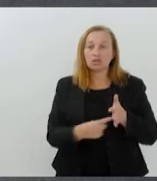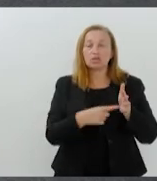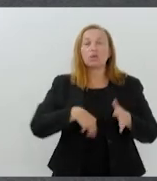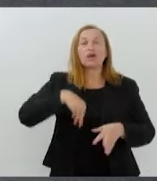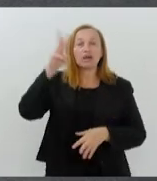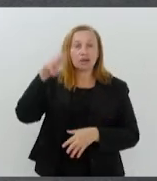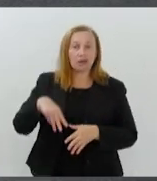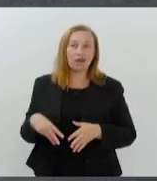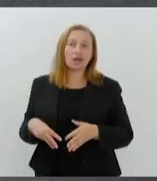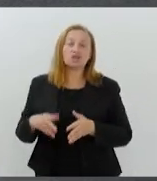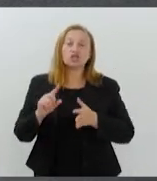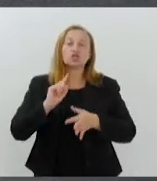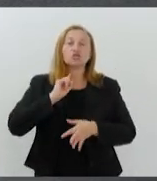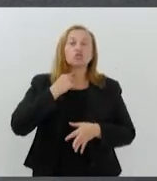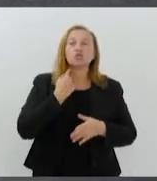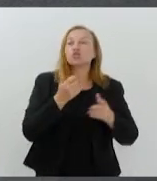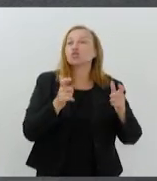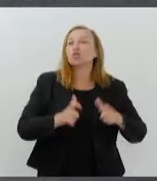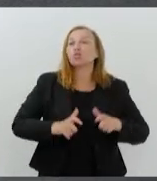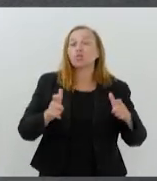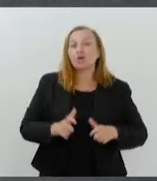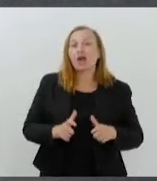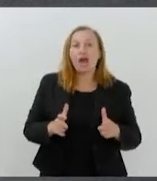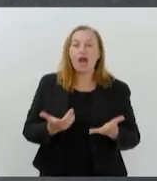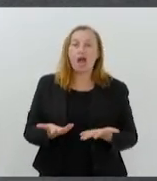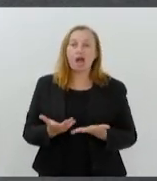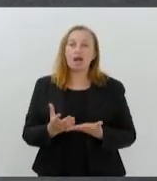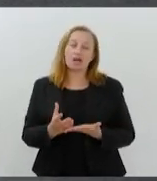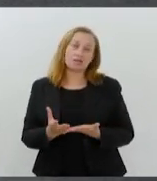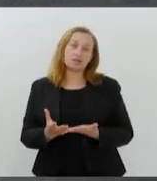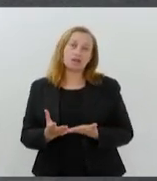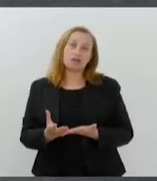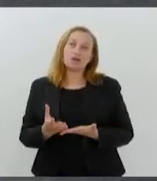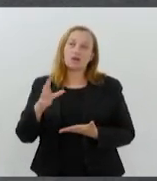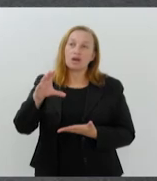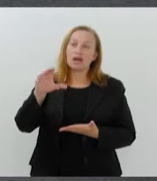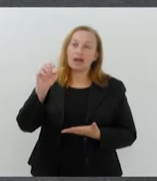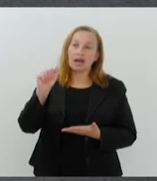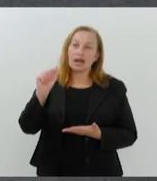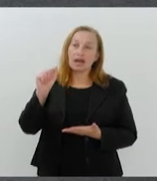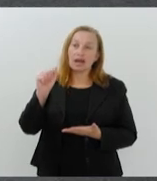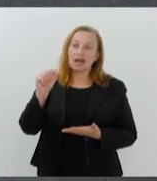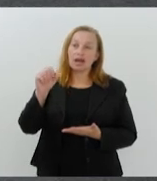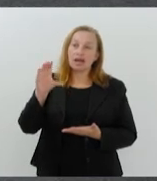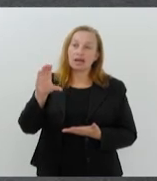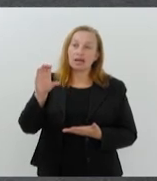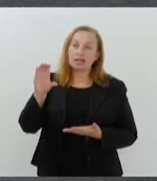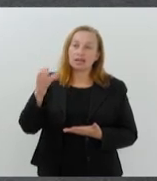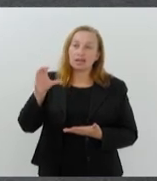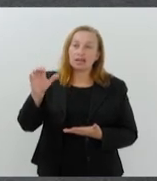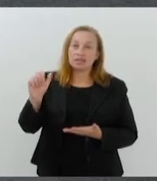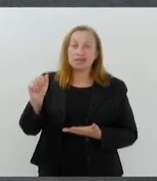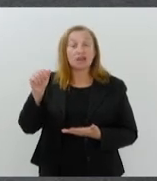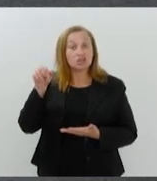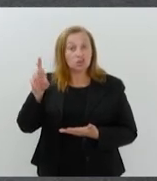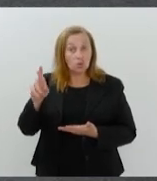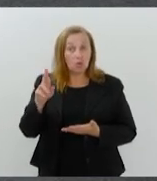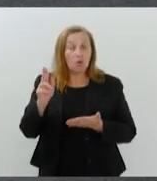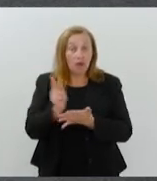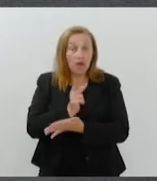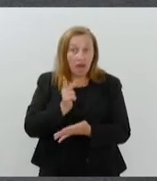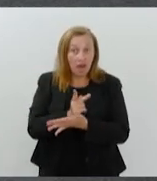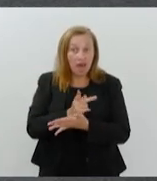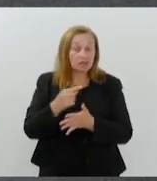as depreda, o caçador ilegal, o palmiteiro. Bom, em segundo lugar, e